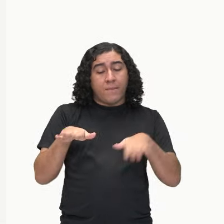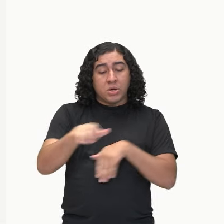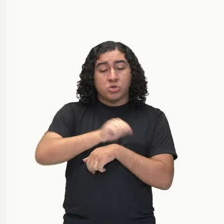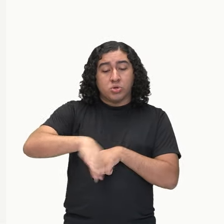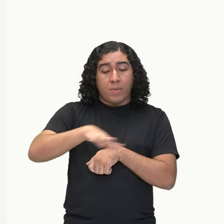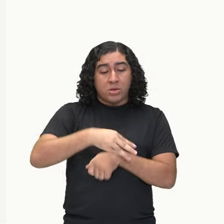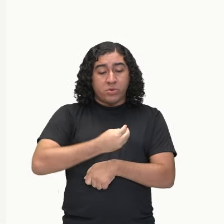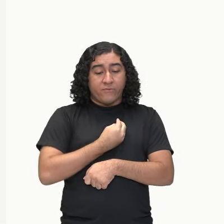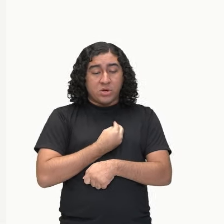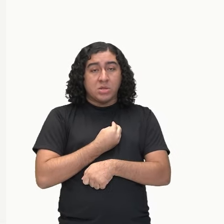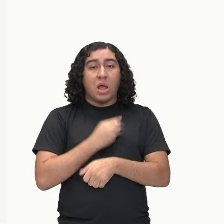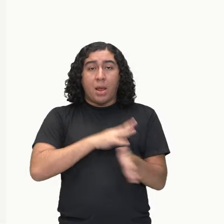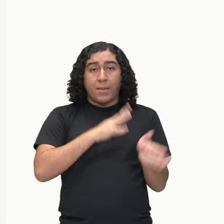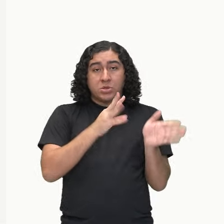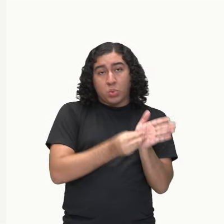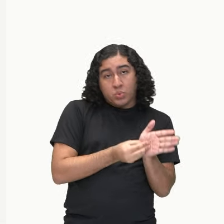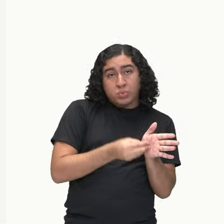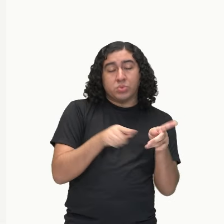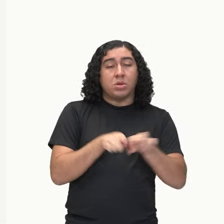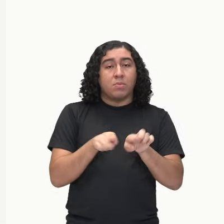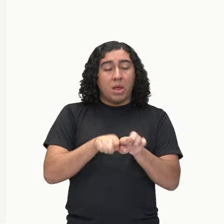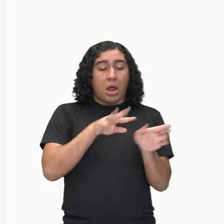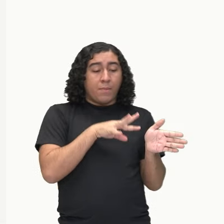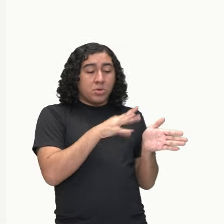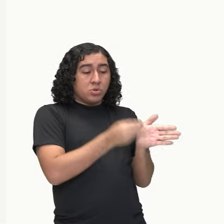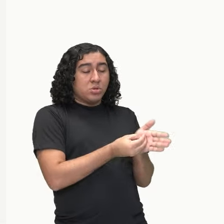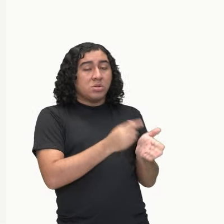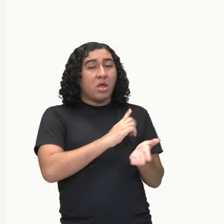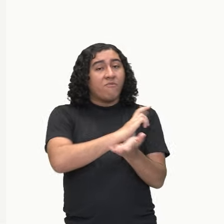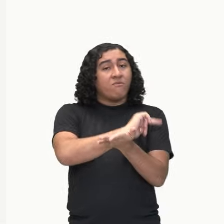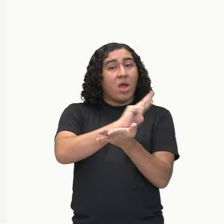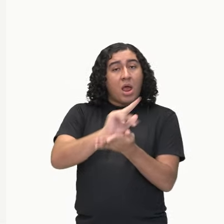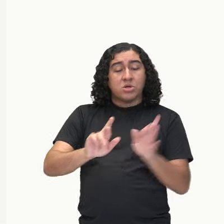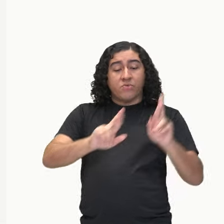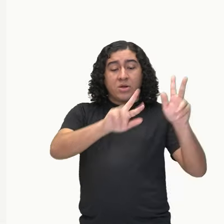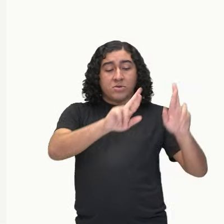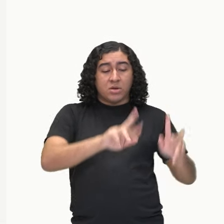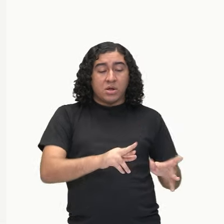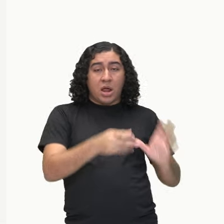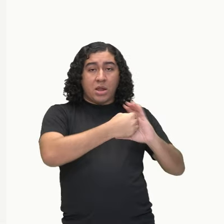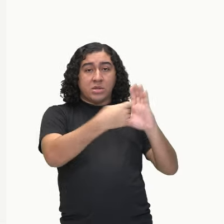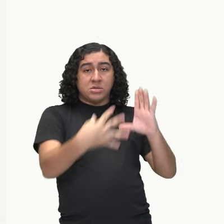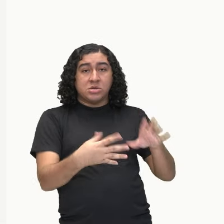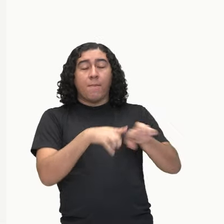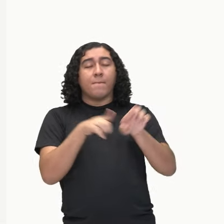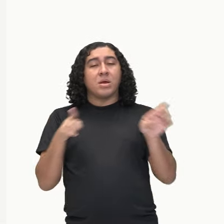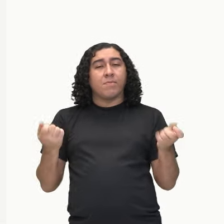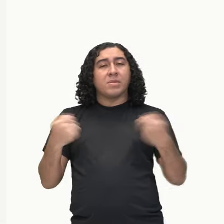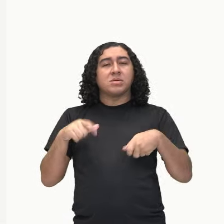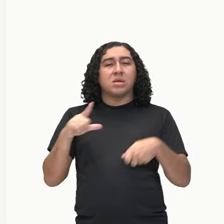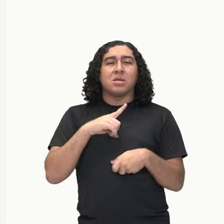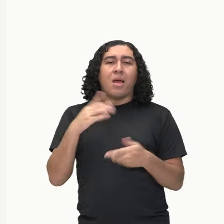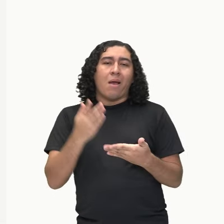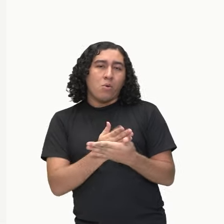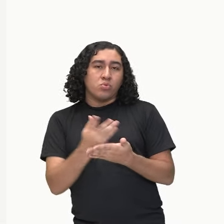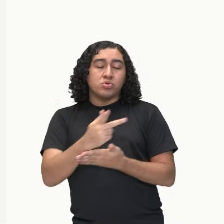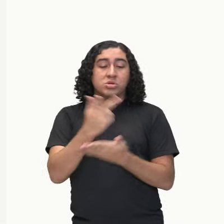ambiente amazônico também, que é um bioma diversificado, mas que precisa certos indivíduos